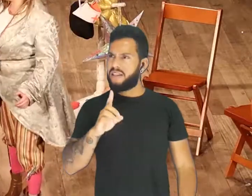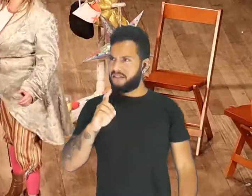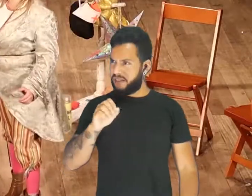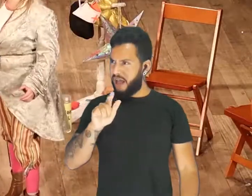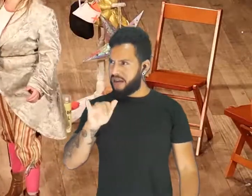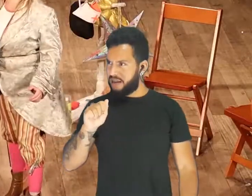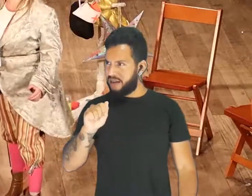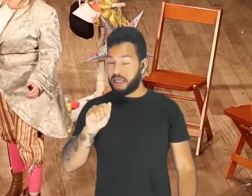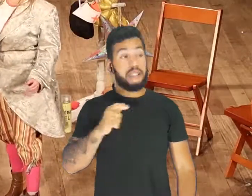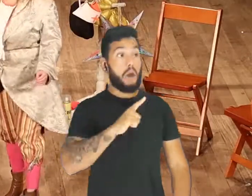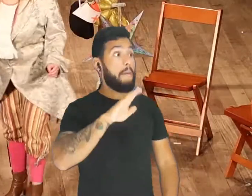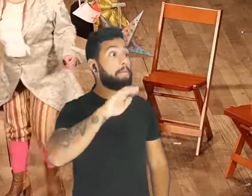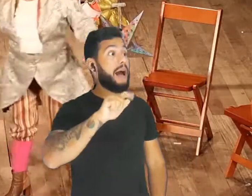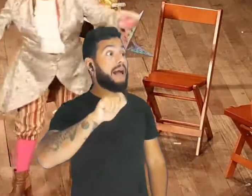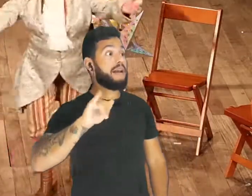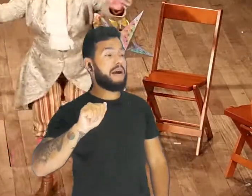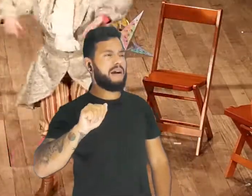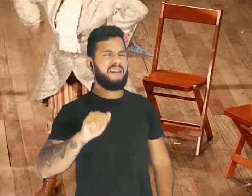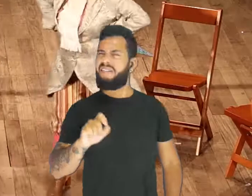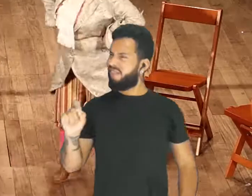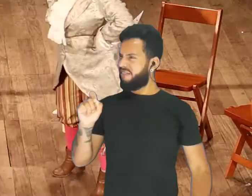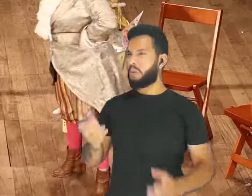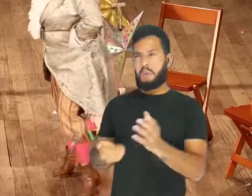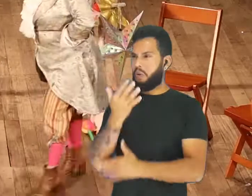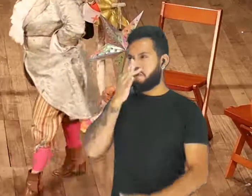É balha. É balha, lá em balha, é balha o nome. É balha,